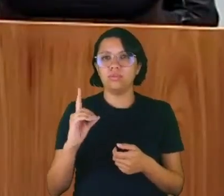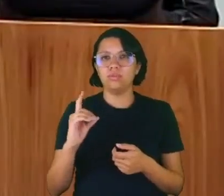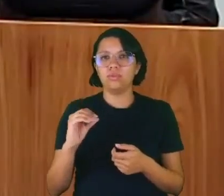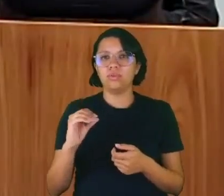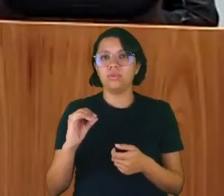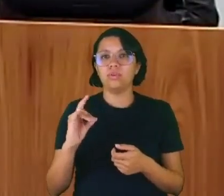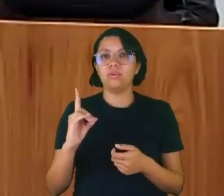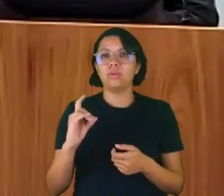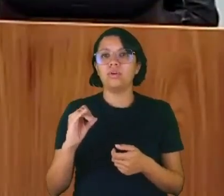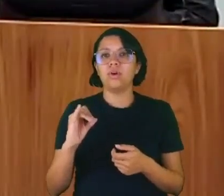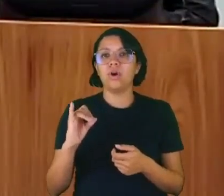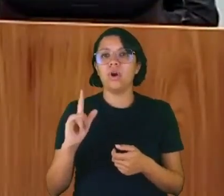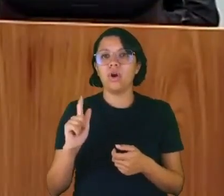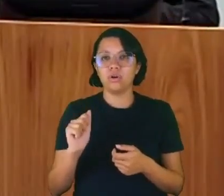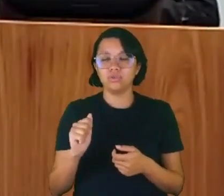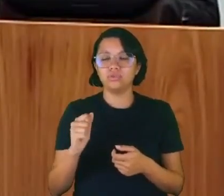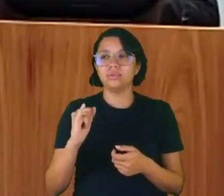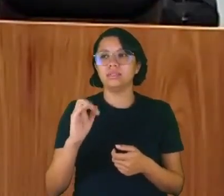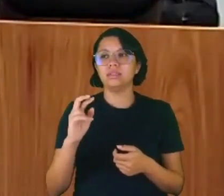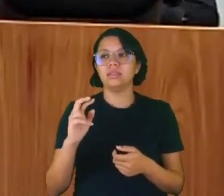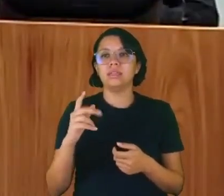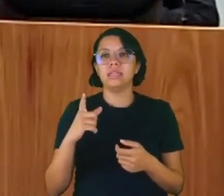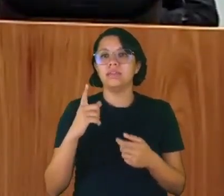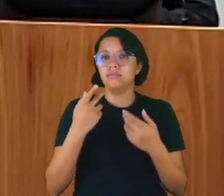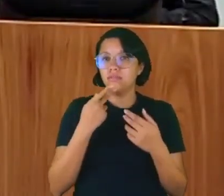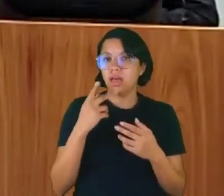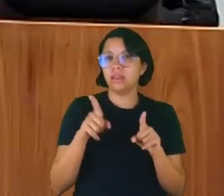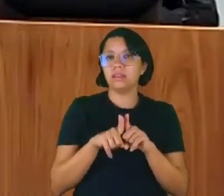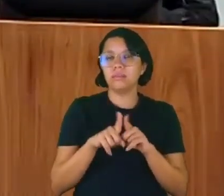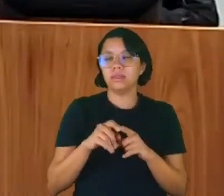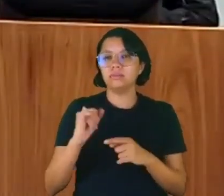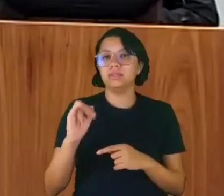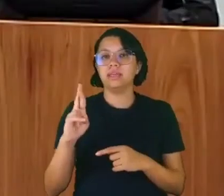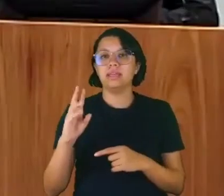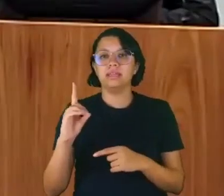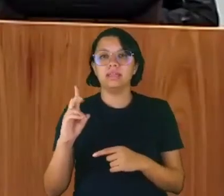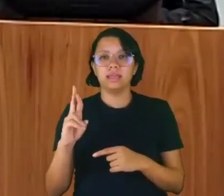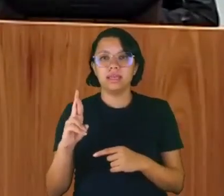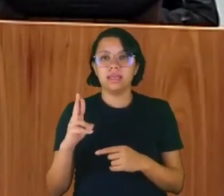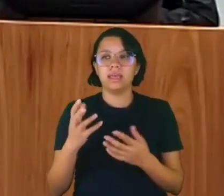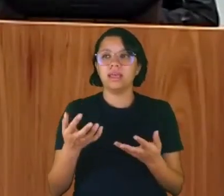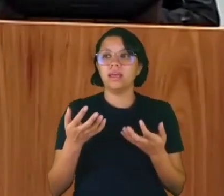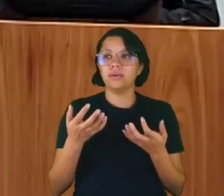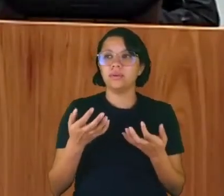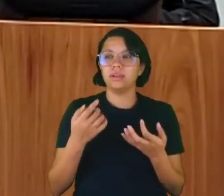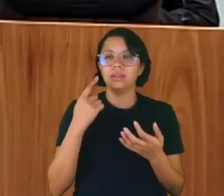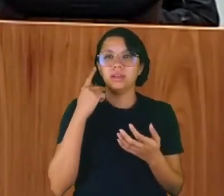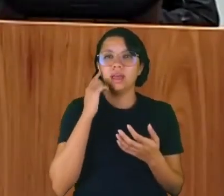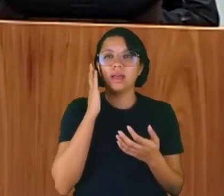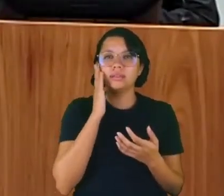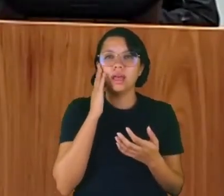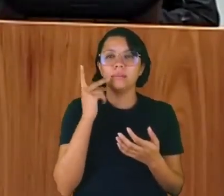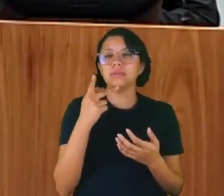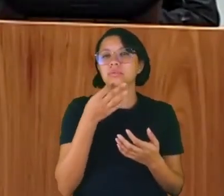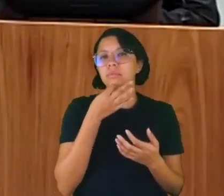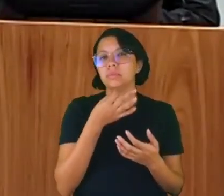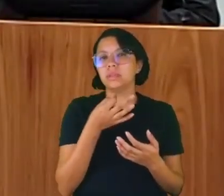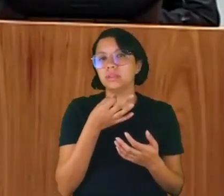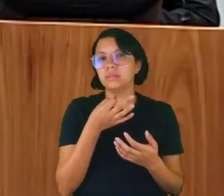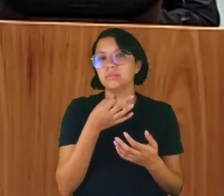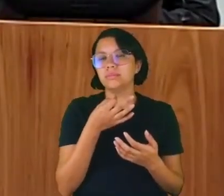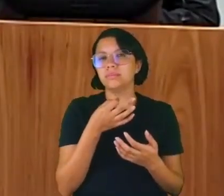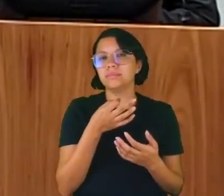IRDR. Agora, eu gostaria, dentro, ministro, propósito disso, saber a sua opinião, a sua reflexão, o